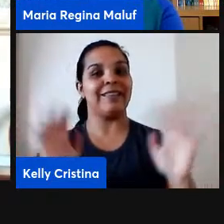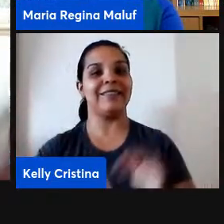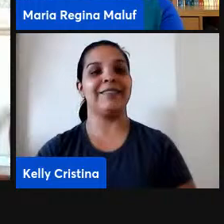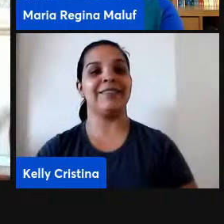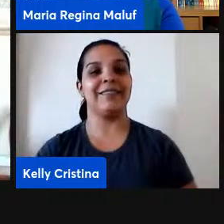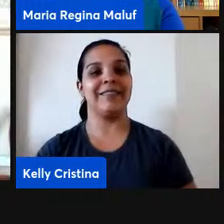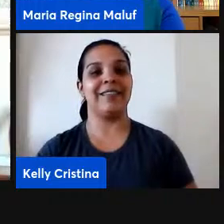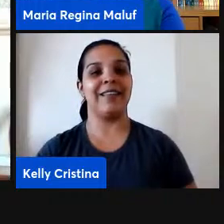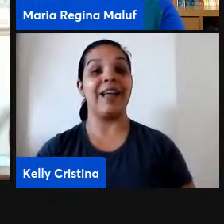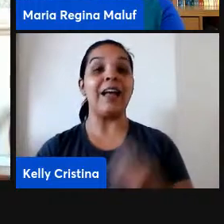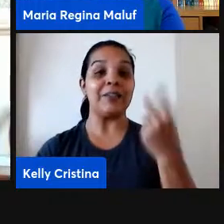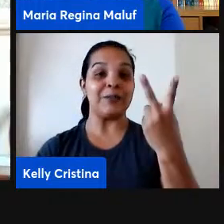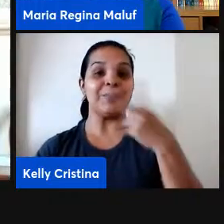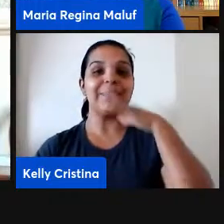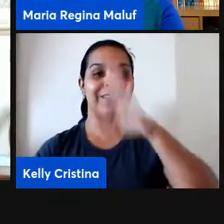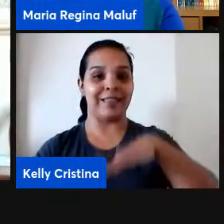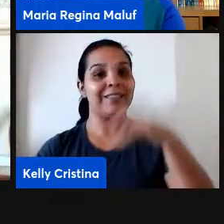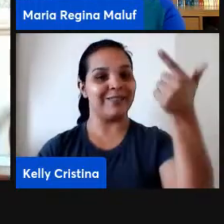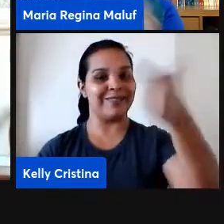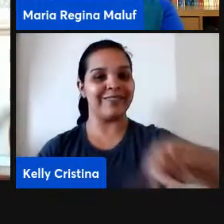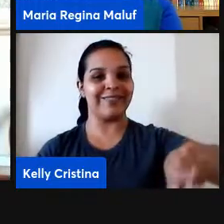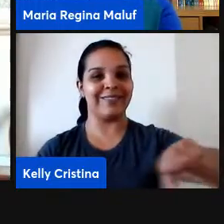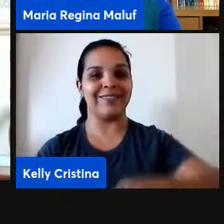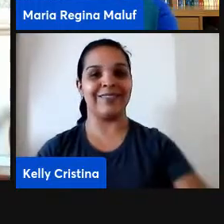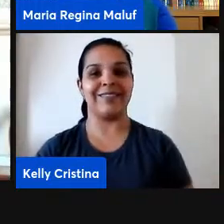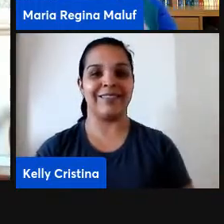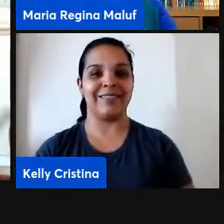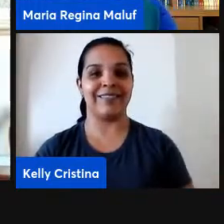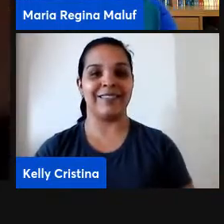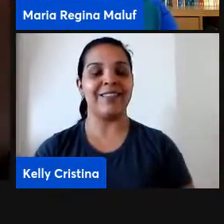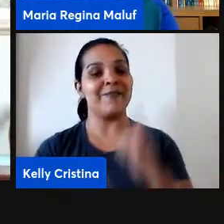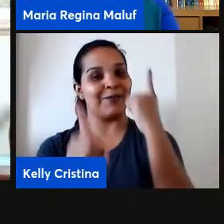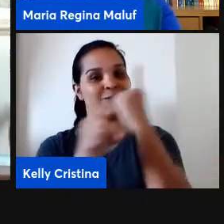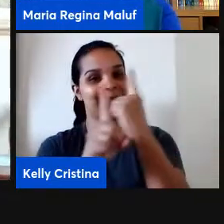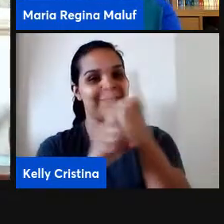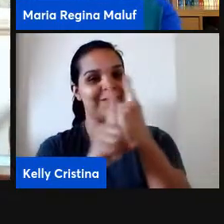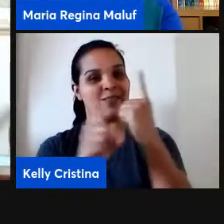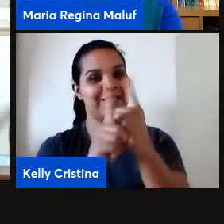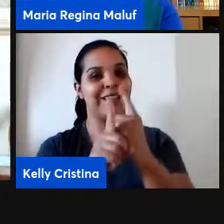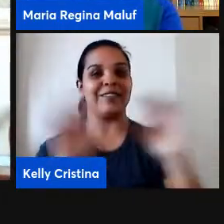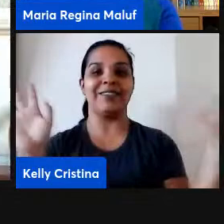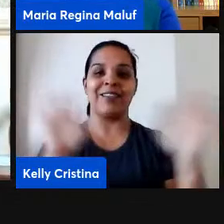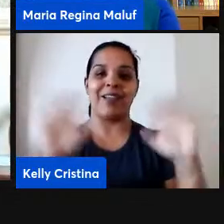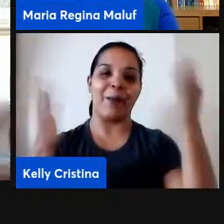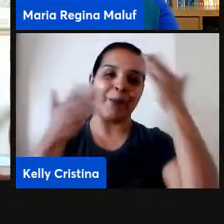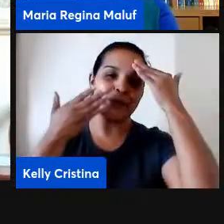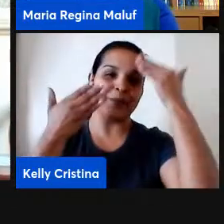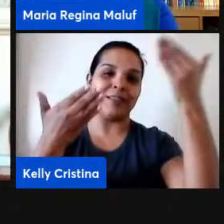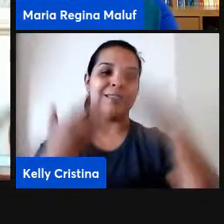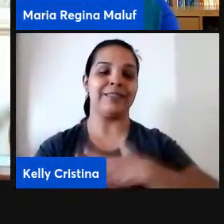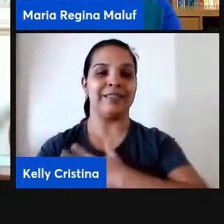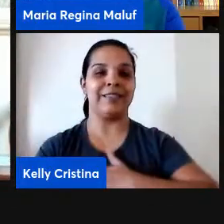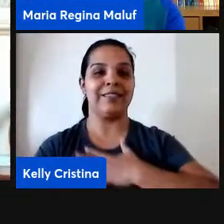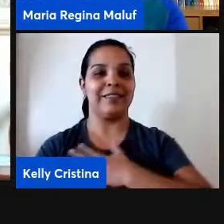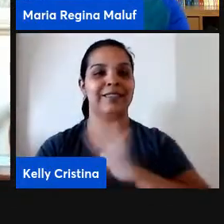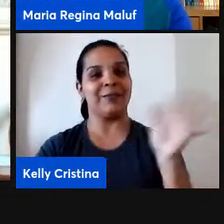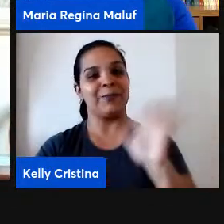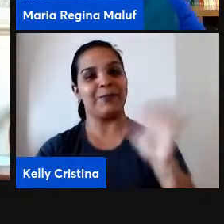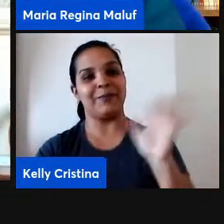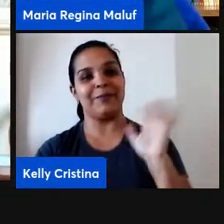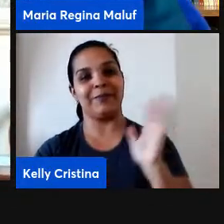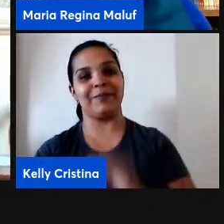às 14 horas em que vamos nos encontrar. Até logo, queridos. Muito obrigada. Tchauzinho.